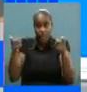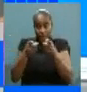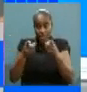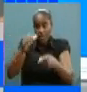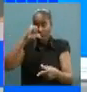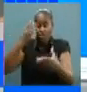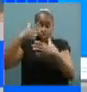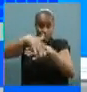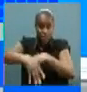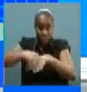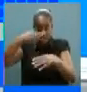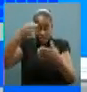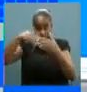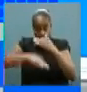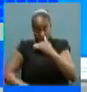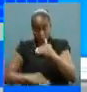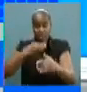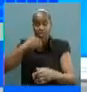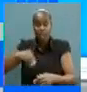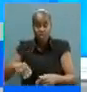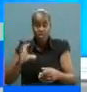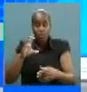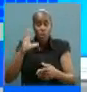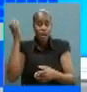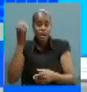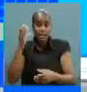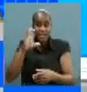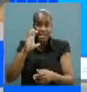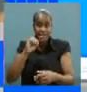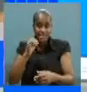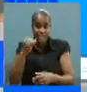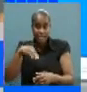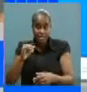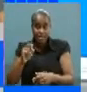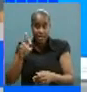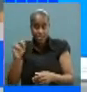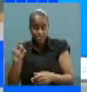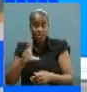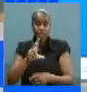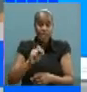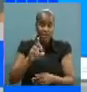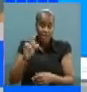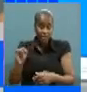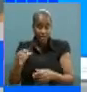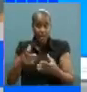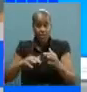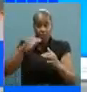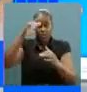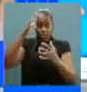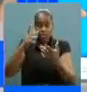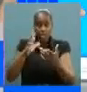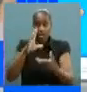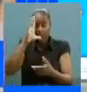mini-barragens subterrâneas. É que nos climas semiáridos e áridos, a evaporação da água armazenada na superfície das